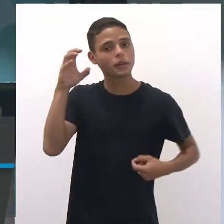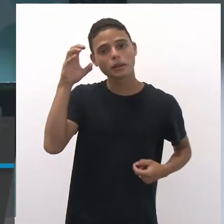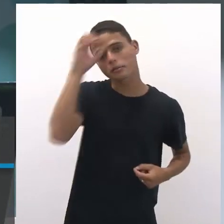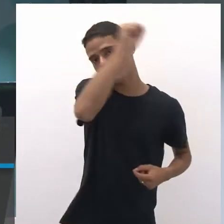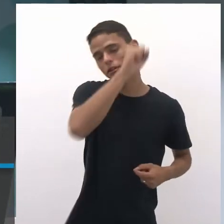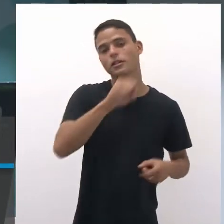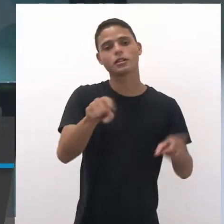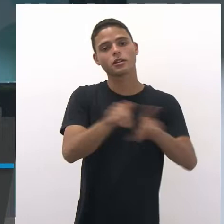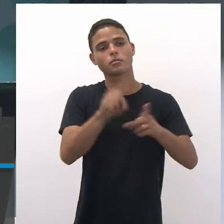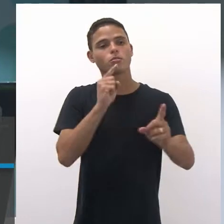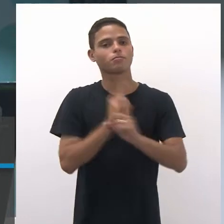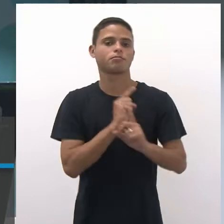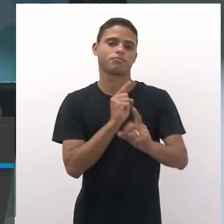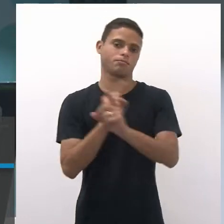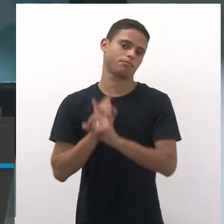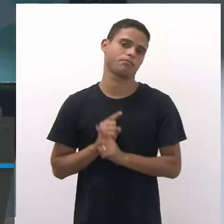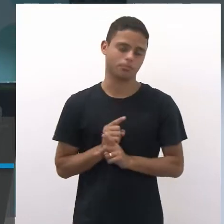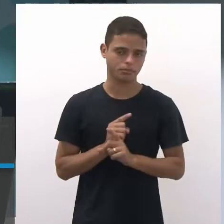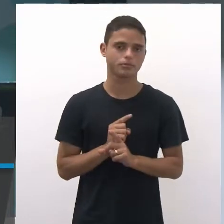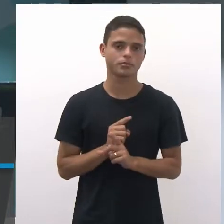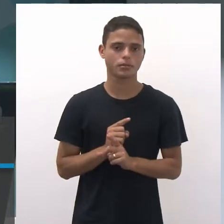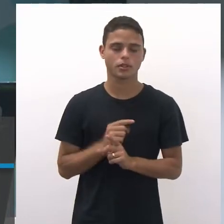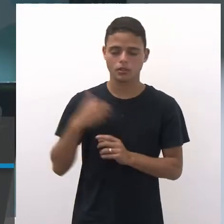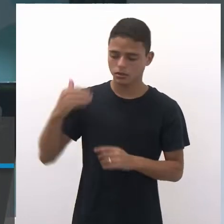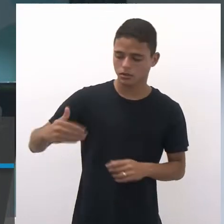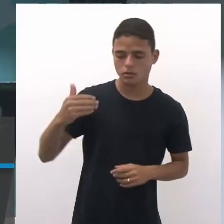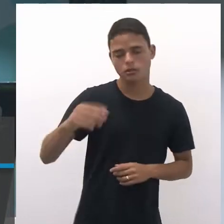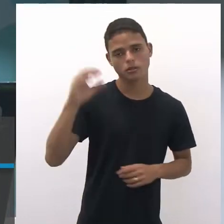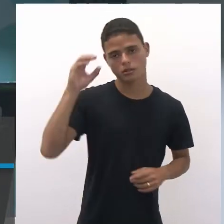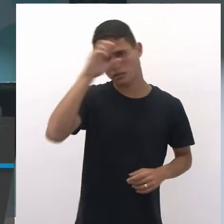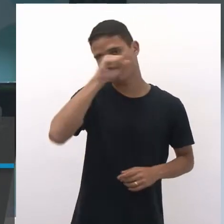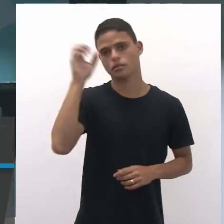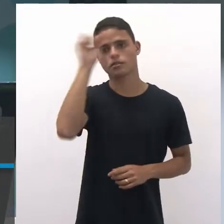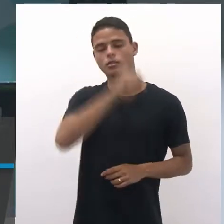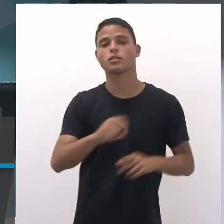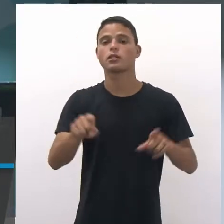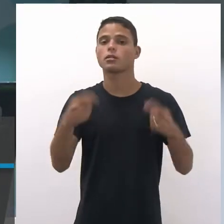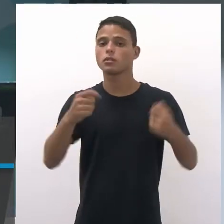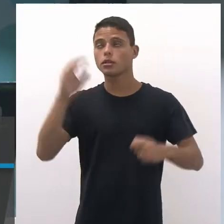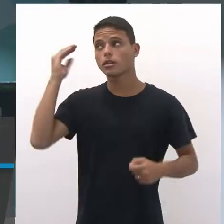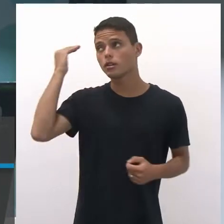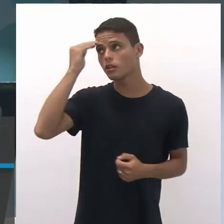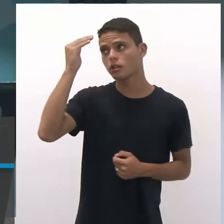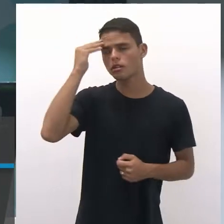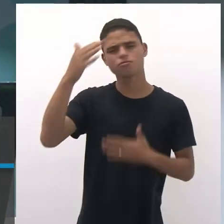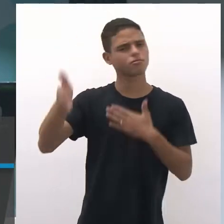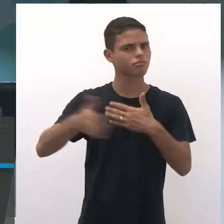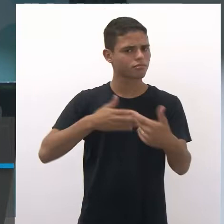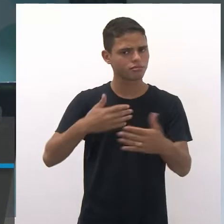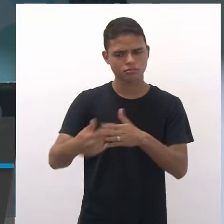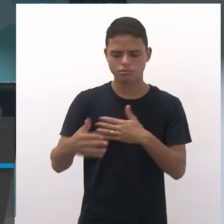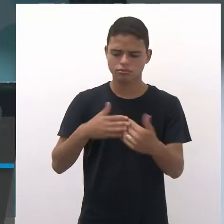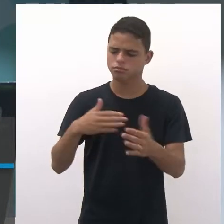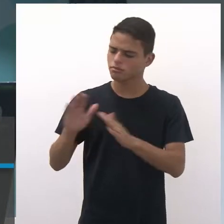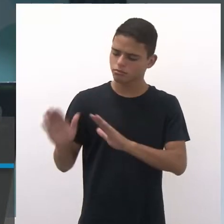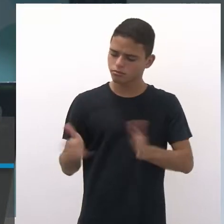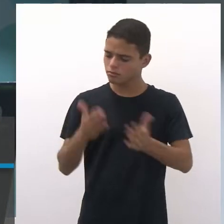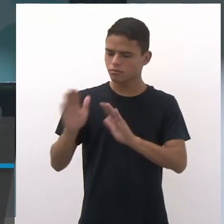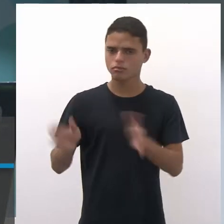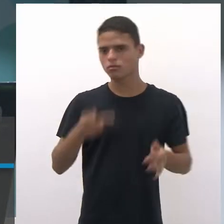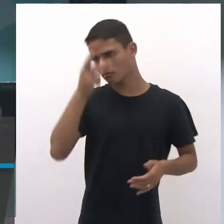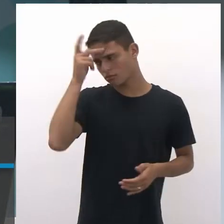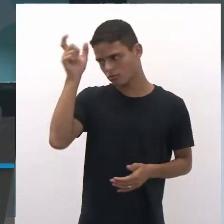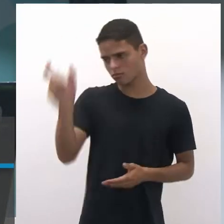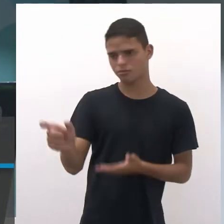também identificar ali no seu processo de aprendizagem. Ele tem que entender que qualquer tipo de produção, quem produz, não